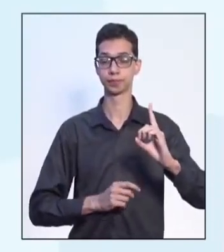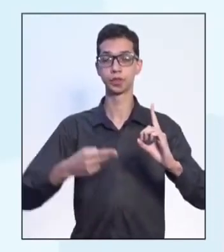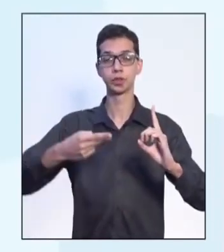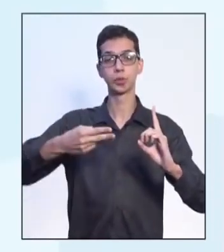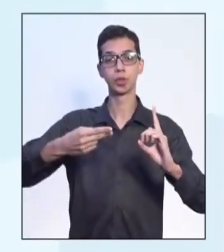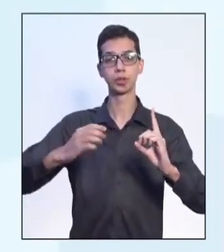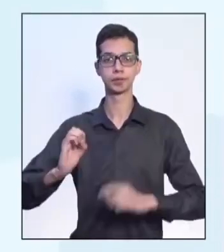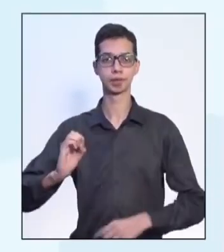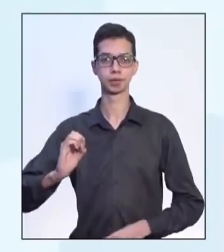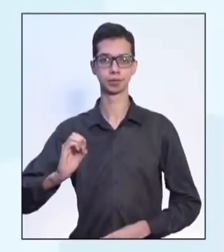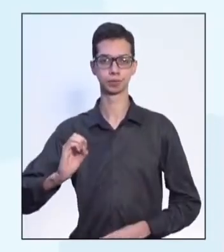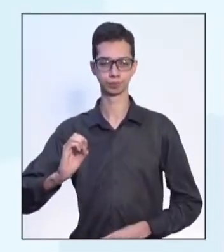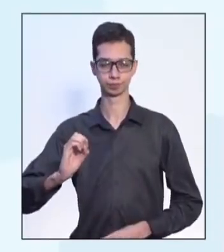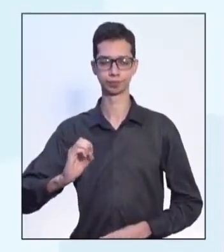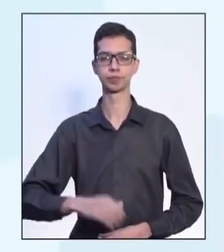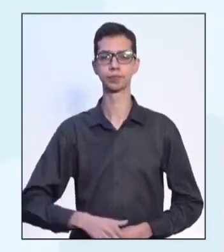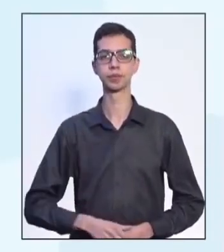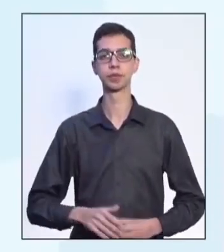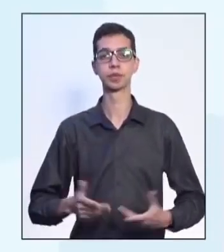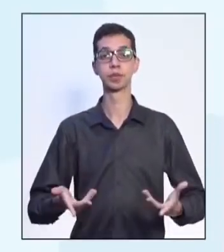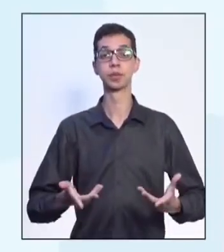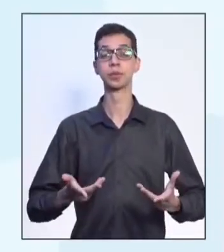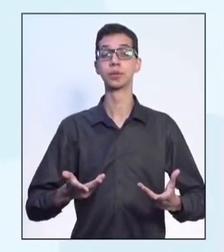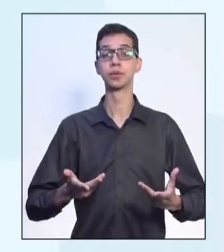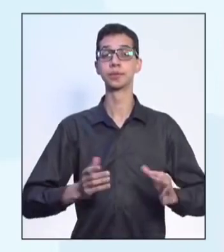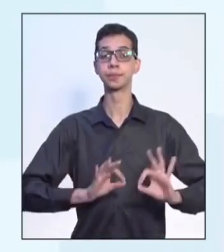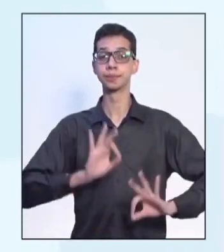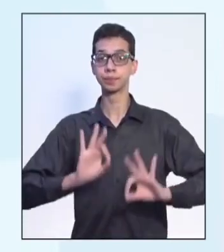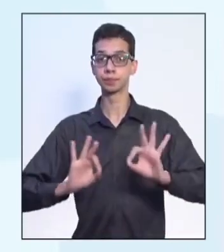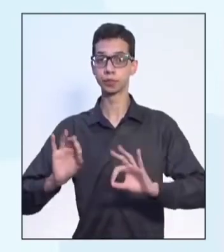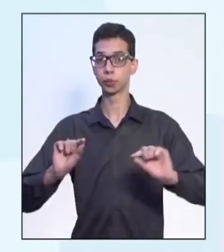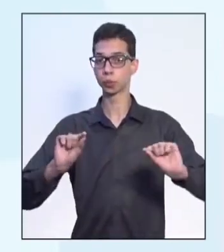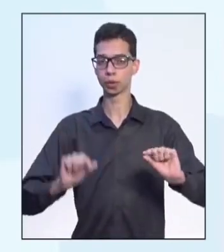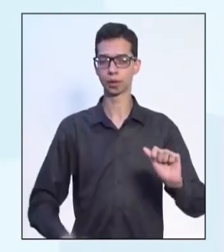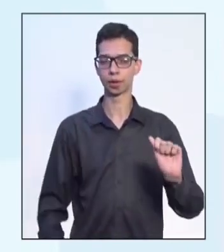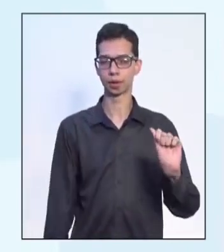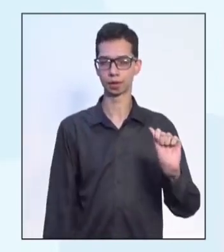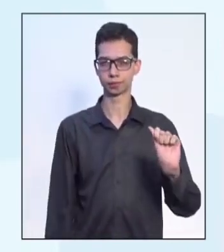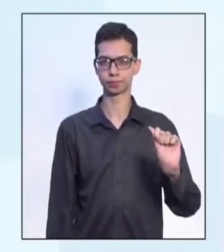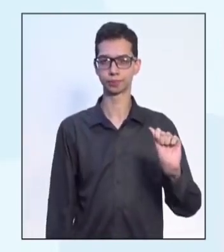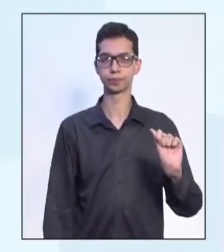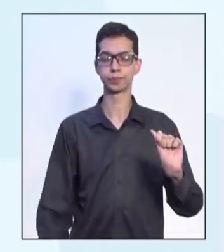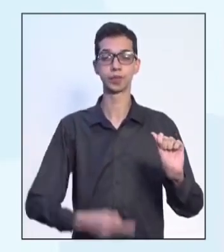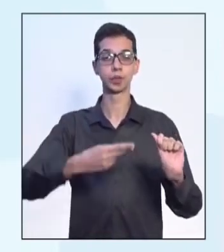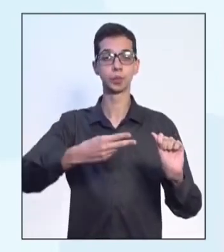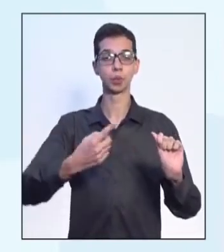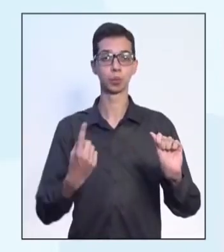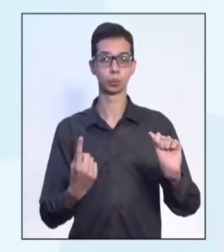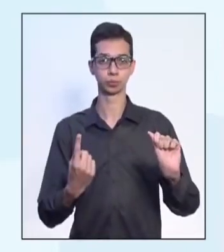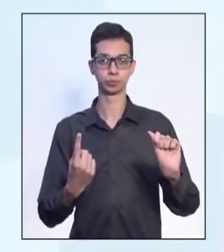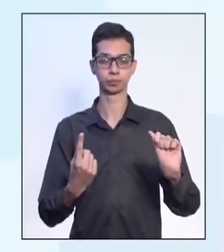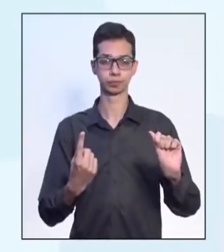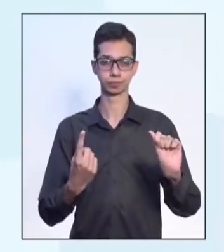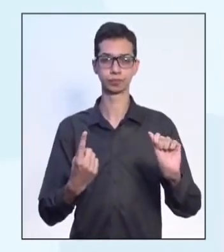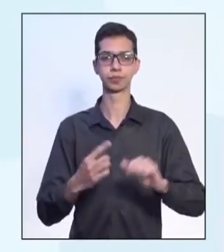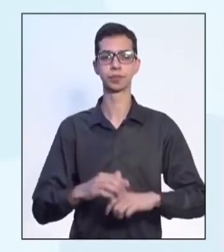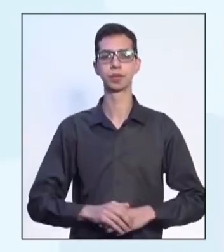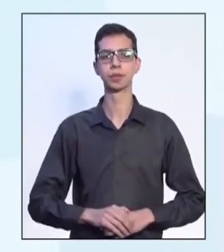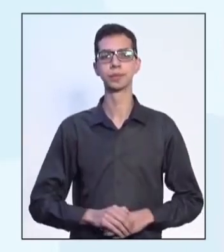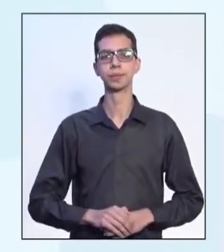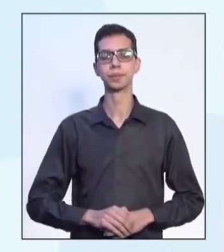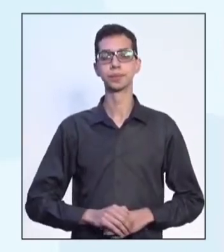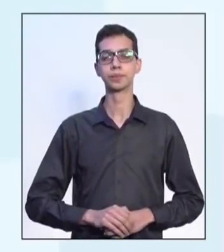0. Aqui nós vamos trabalhar com o a igual a 1, o coeficiente de